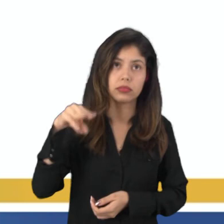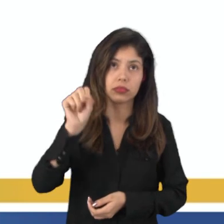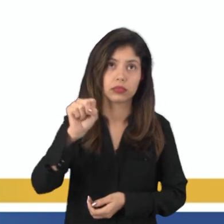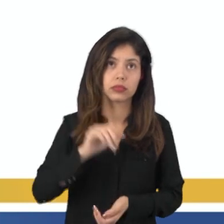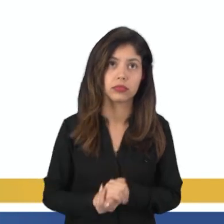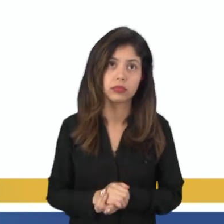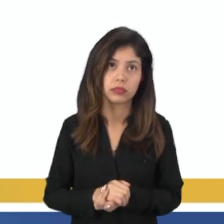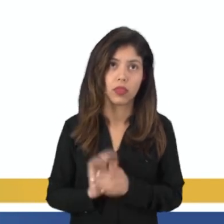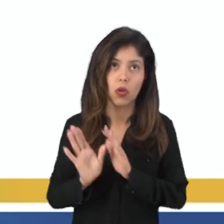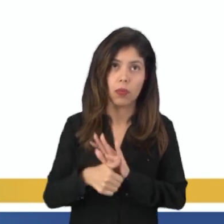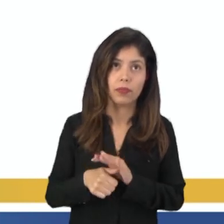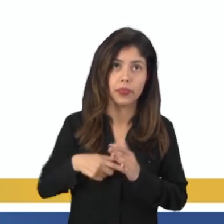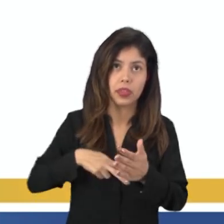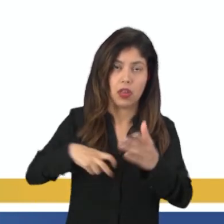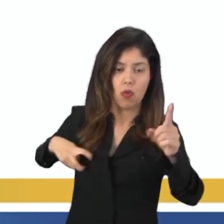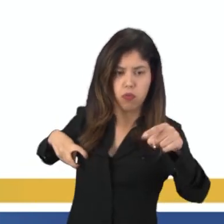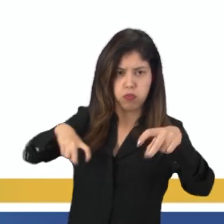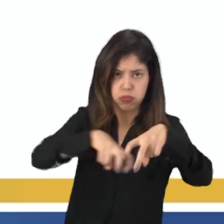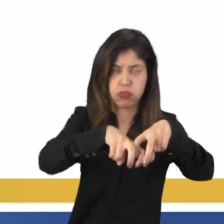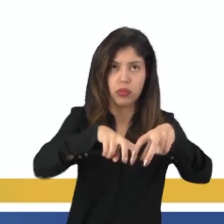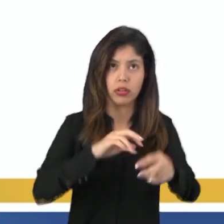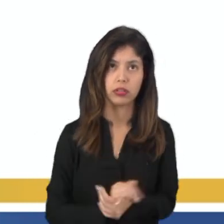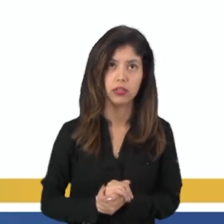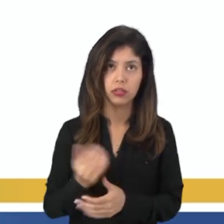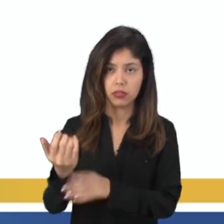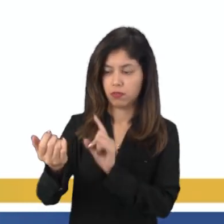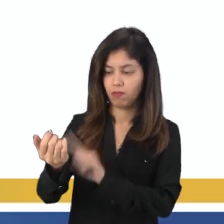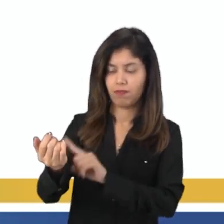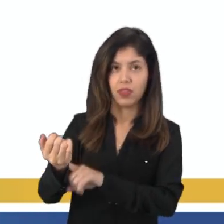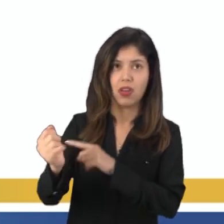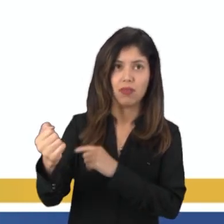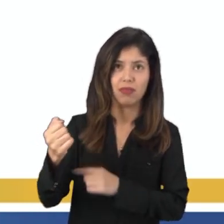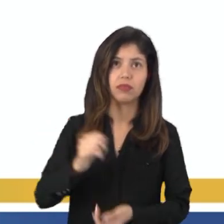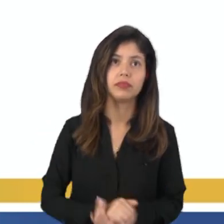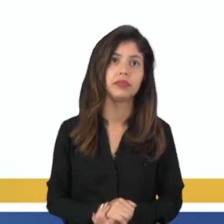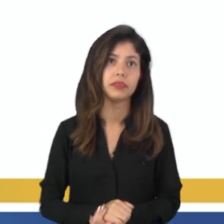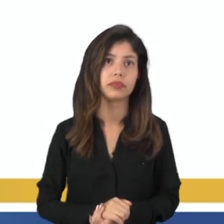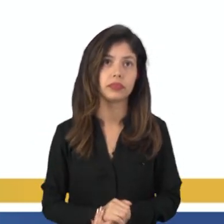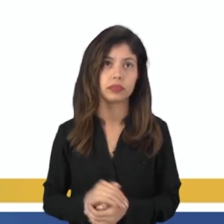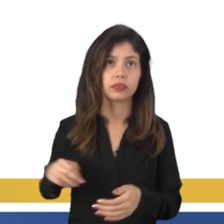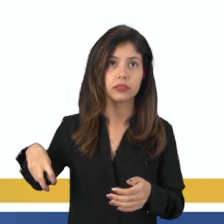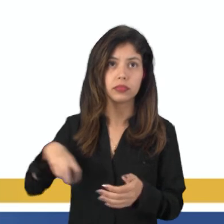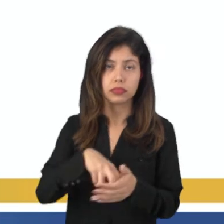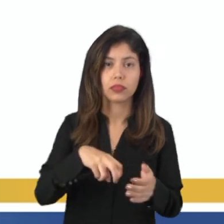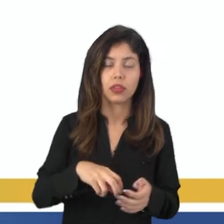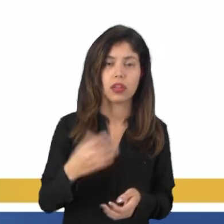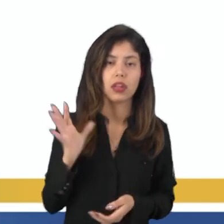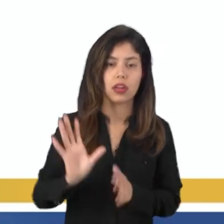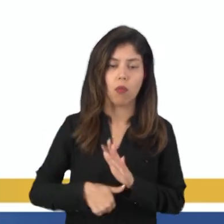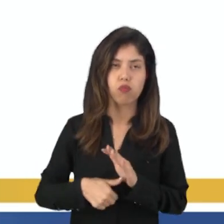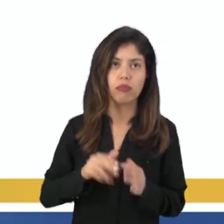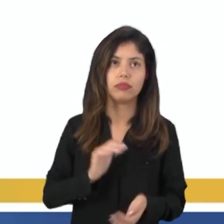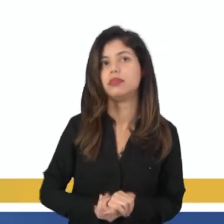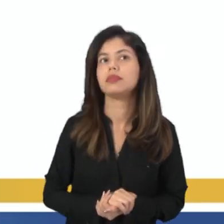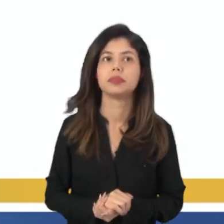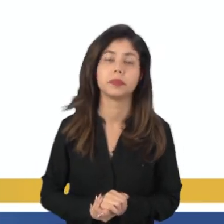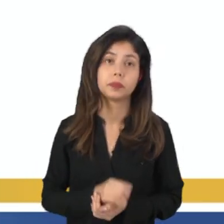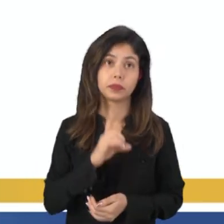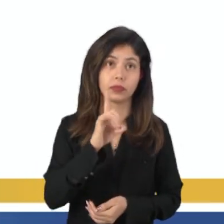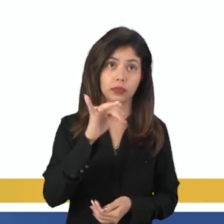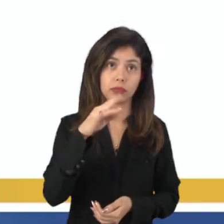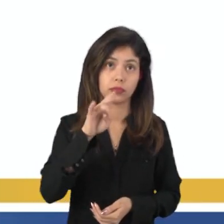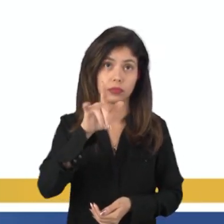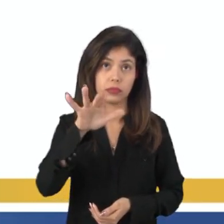letra B, atropelamentos e síndrome de pulso de Wi, letra C, furtos e atropelamentos, letra